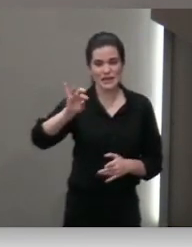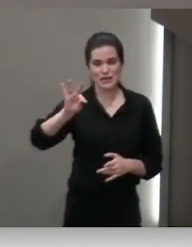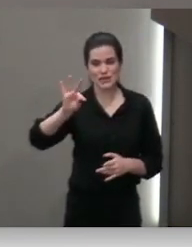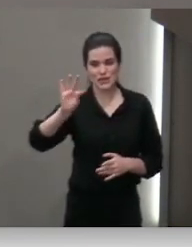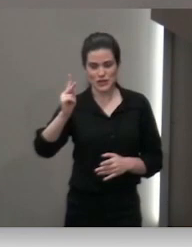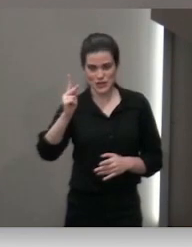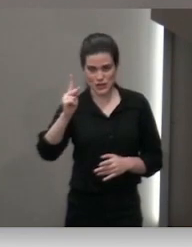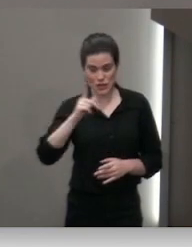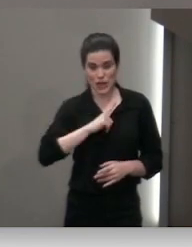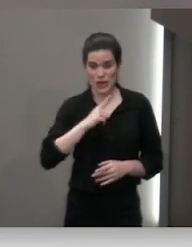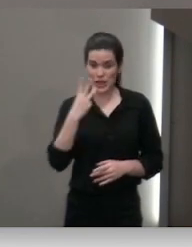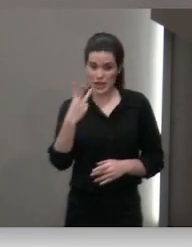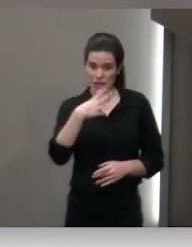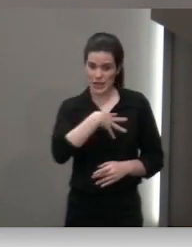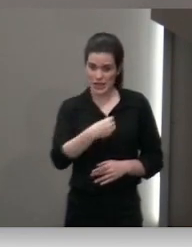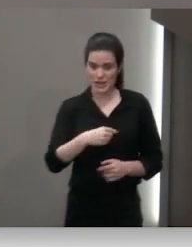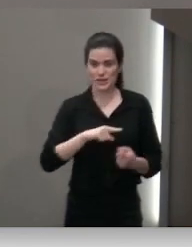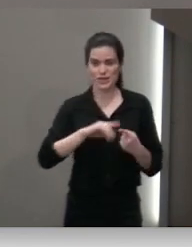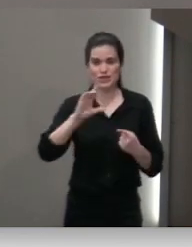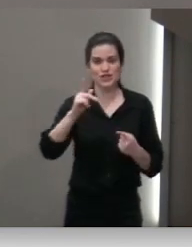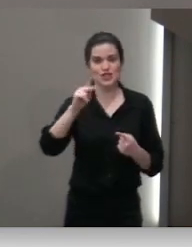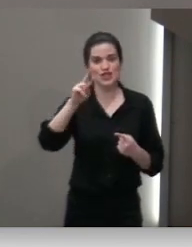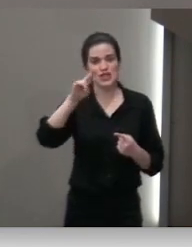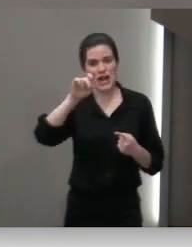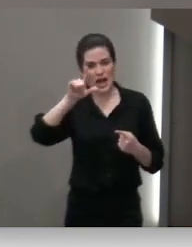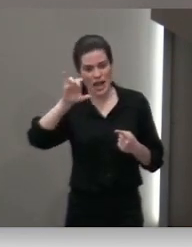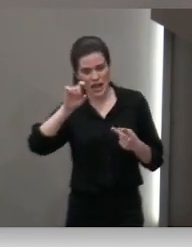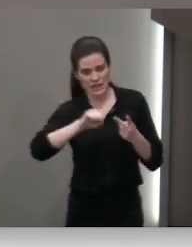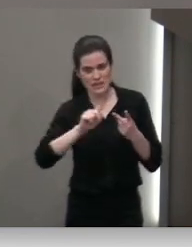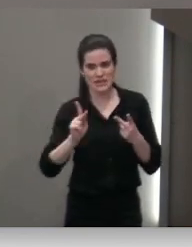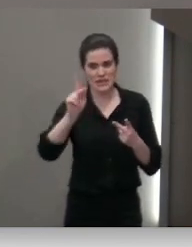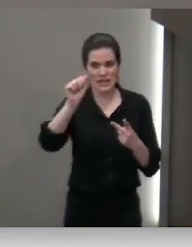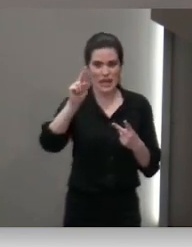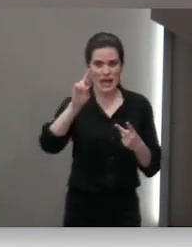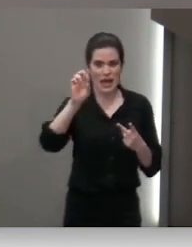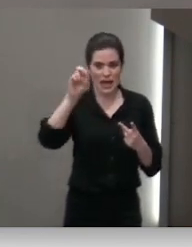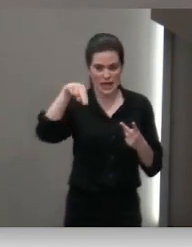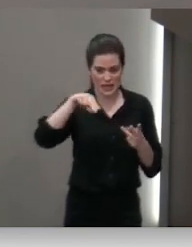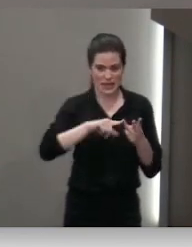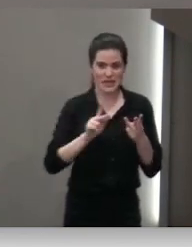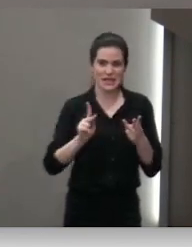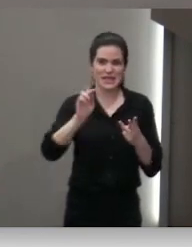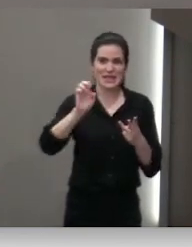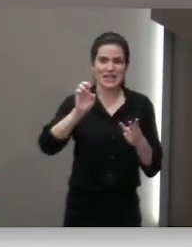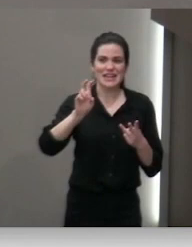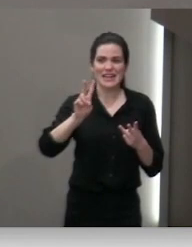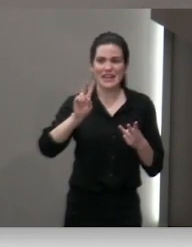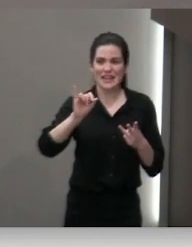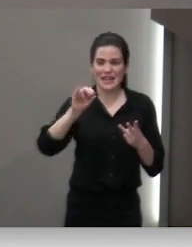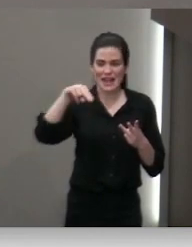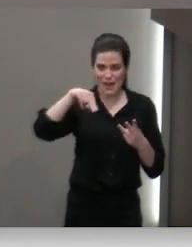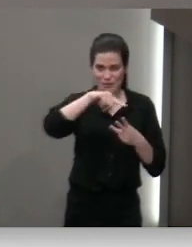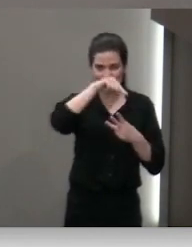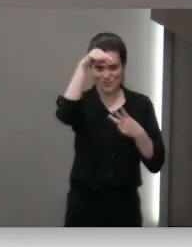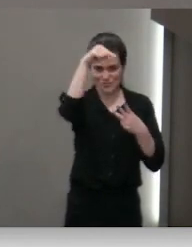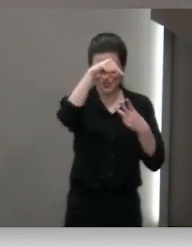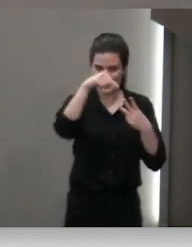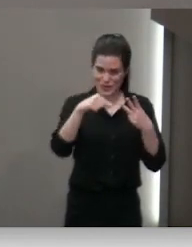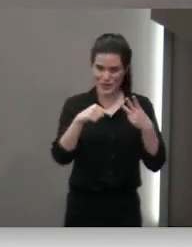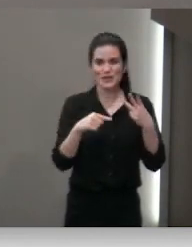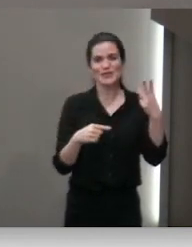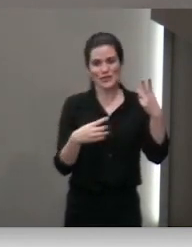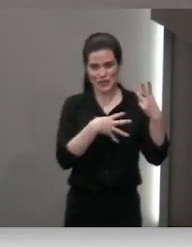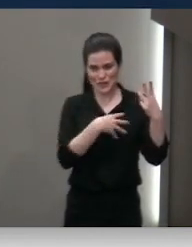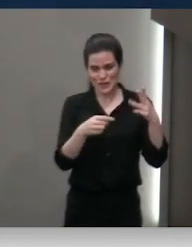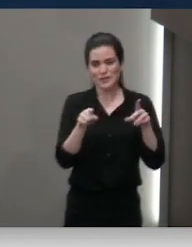e possui três filhos, Charles, Karen e Kelly. Que hoje eu citei aqui já, que está aqui a Karen com